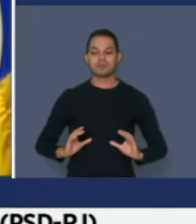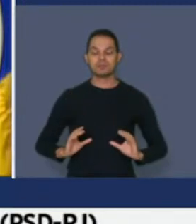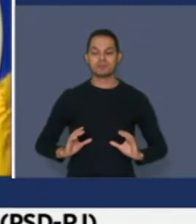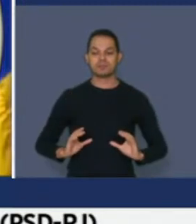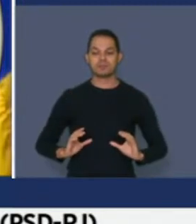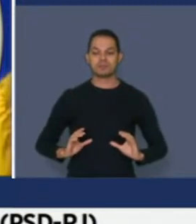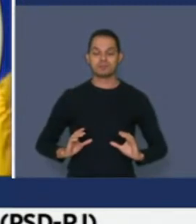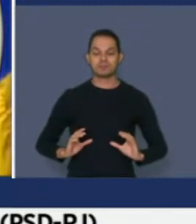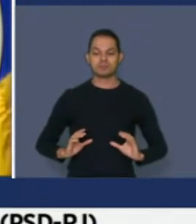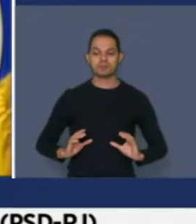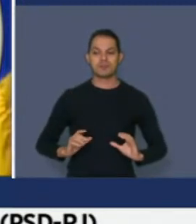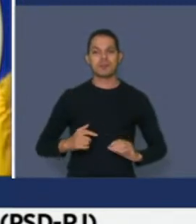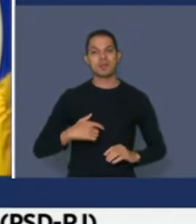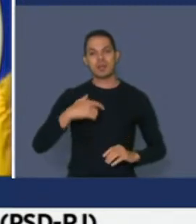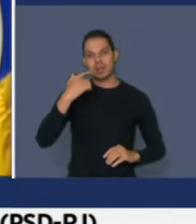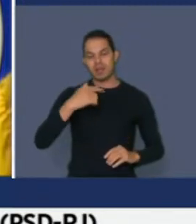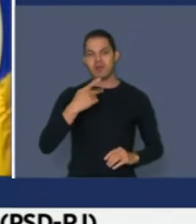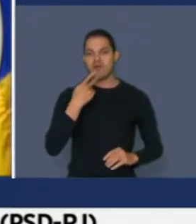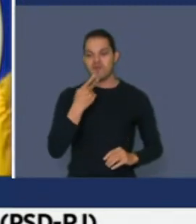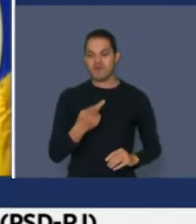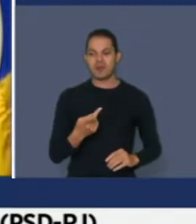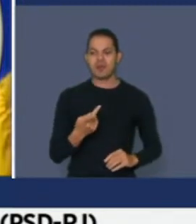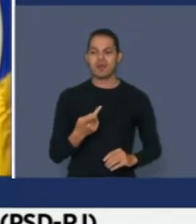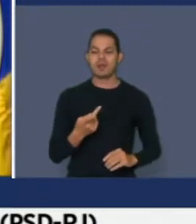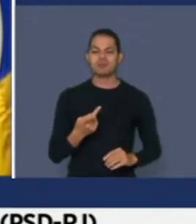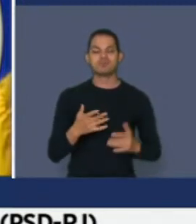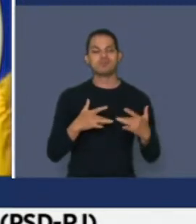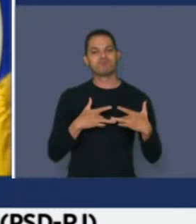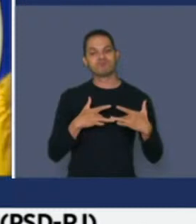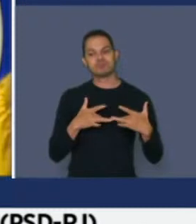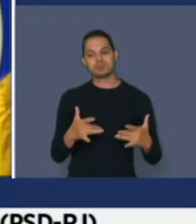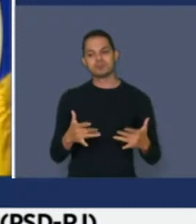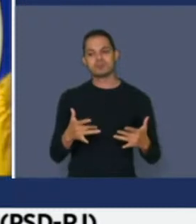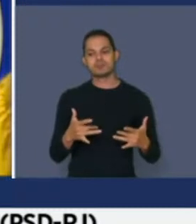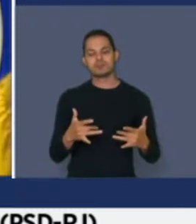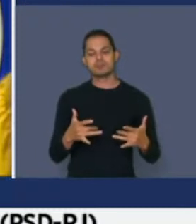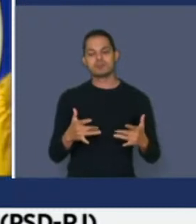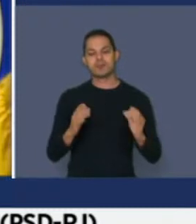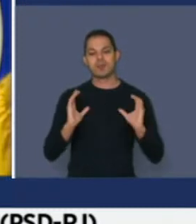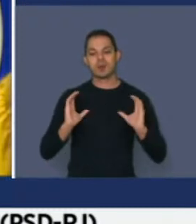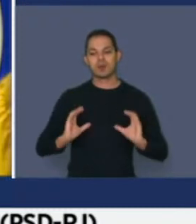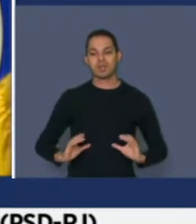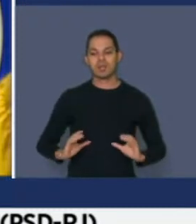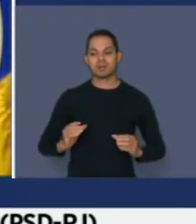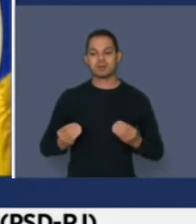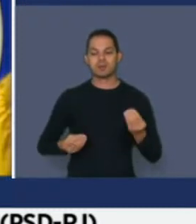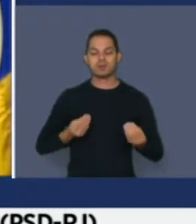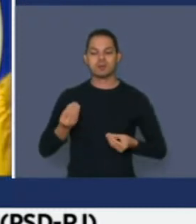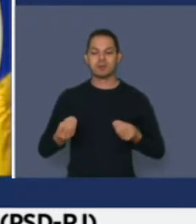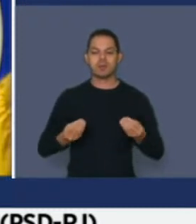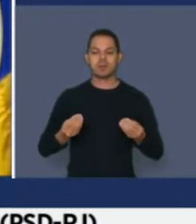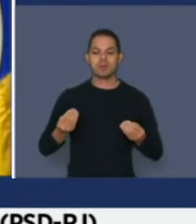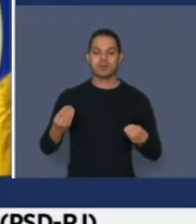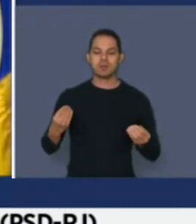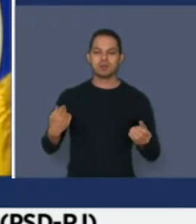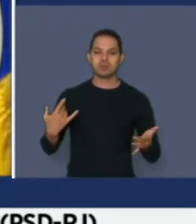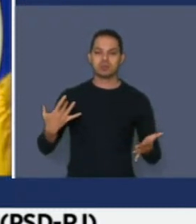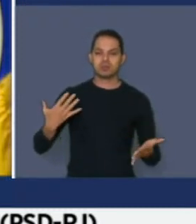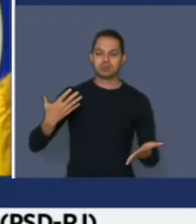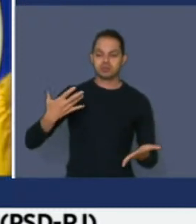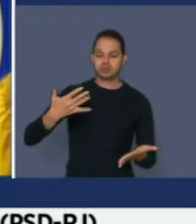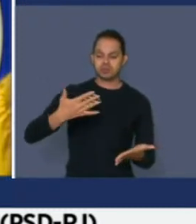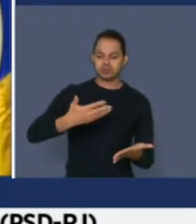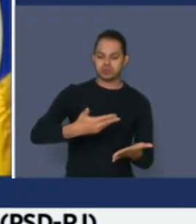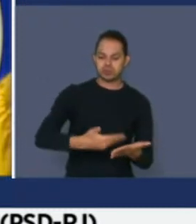que eu friso aqui, deputado Gilson, me solidarizo, um comportamento durante todo o Conselho de Ética, de